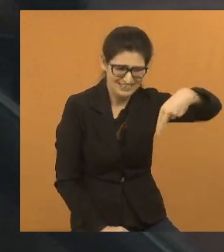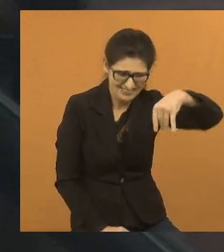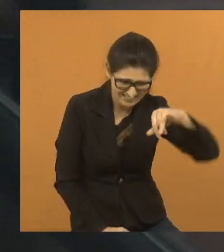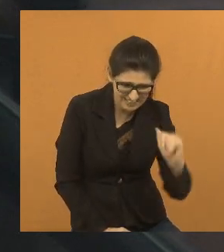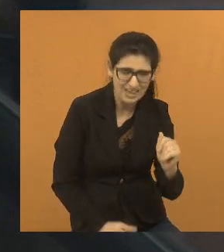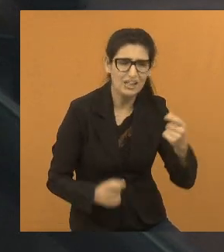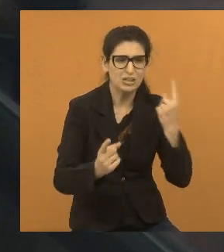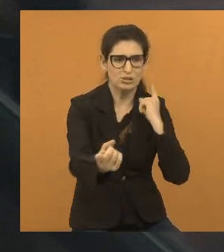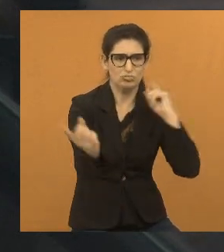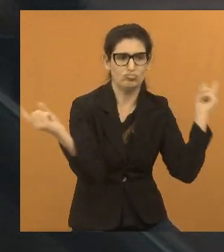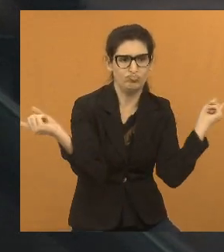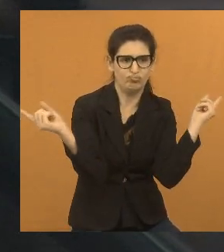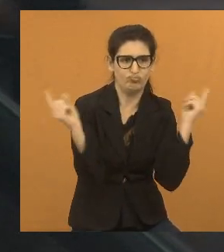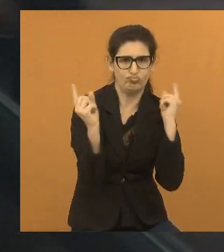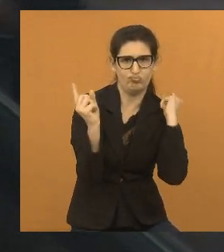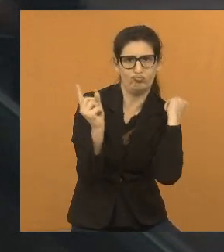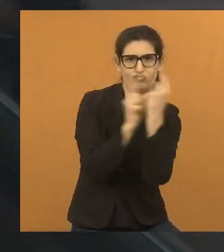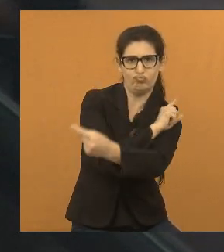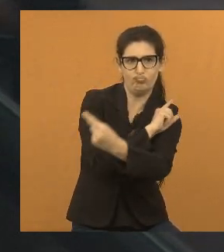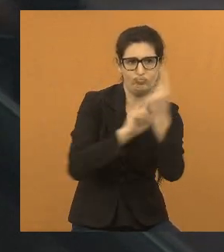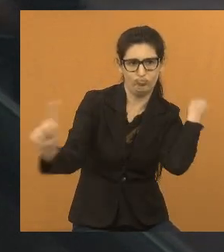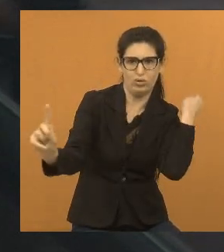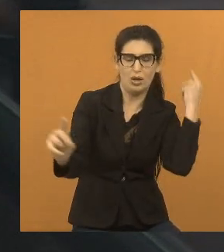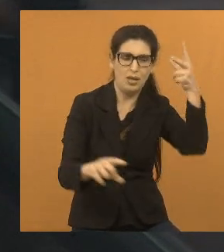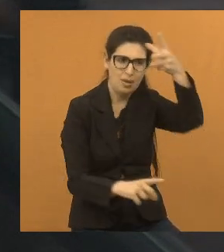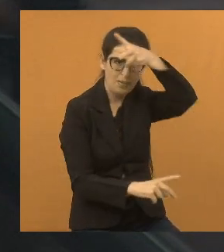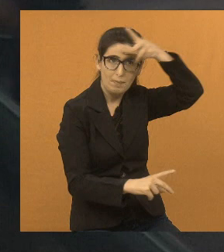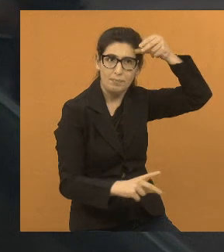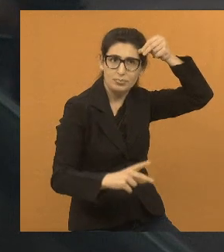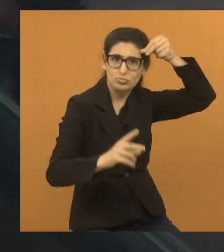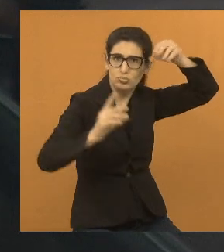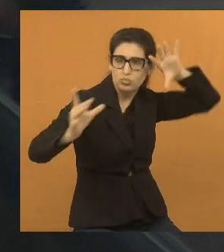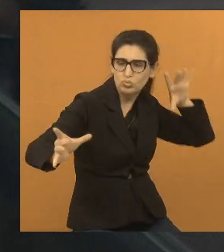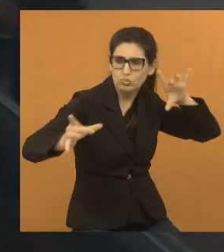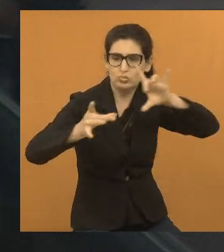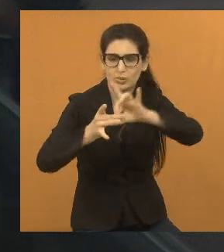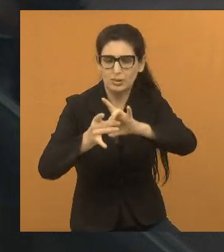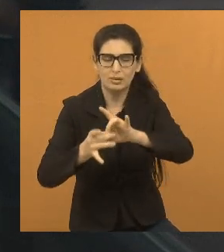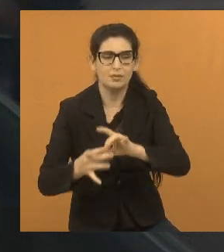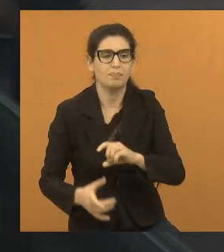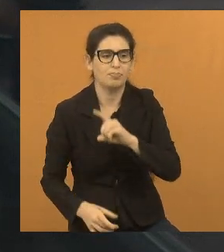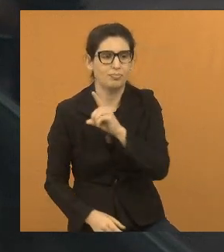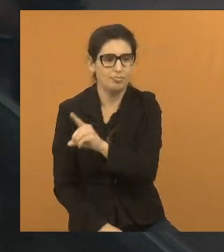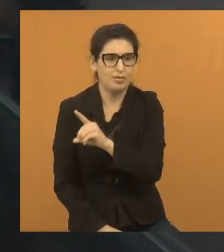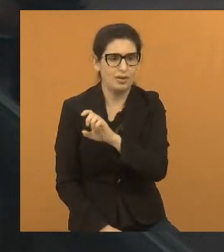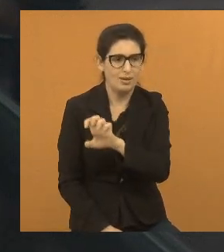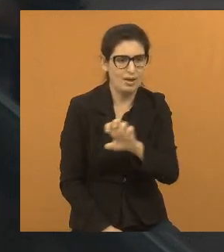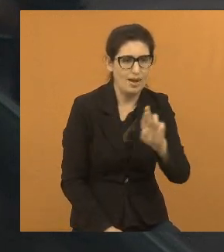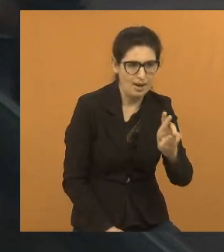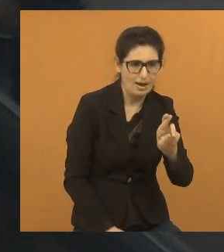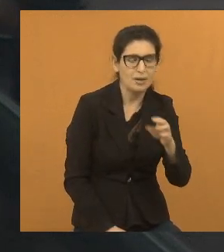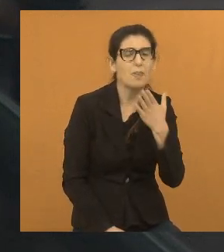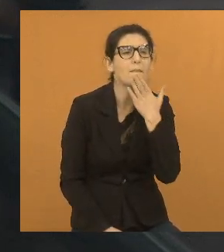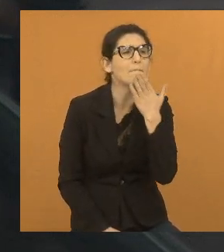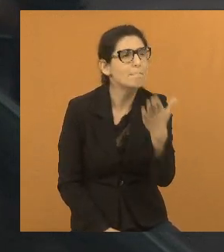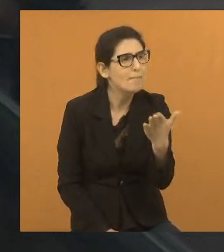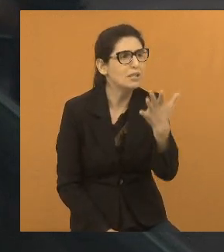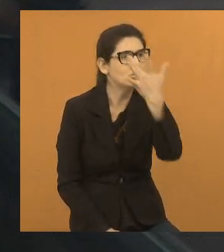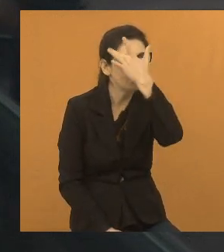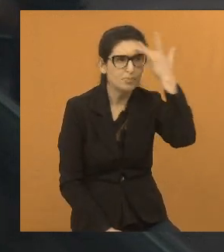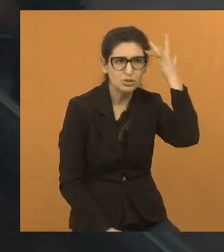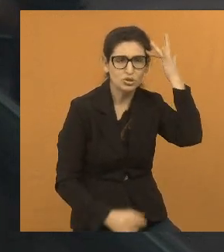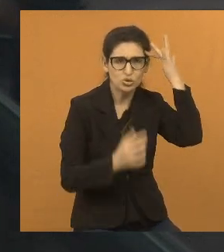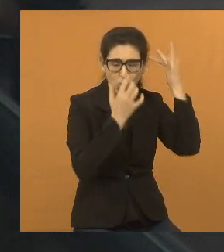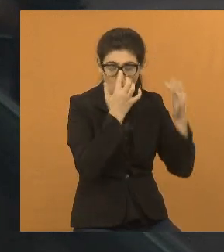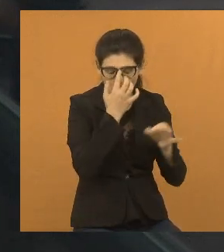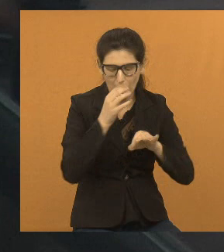Parque Califórnia. A Prefeitura fez um trabalho em conjunto com o DR. O que eu peço ao pessoal da mesa diretora, que está